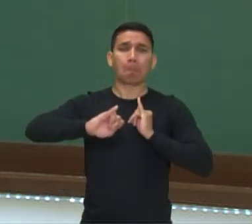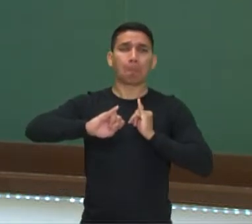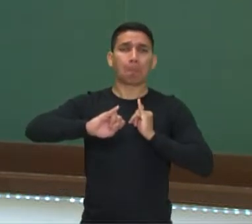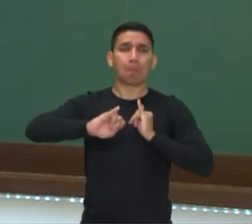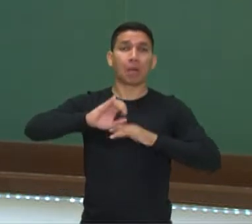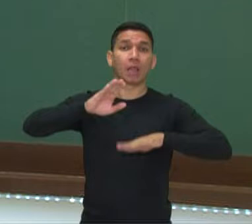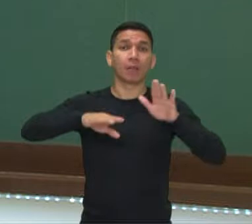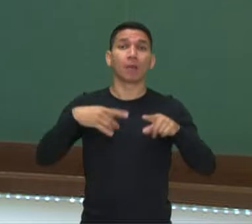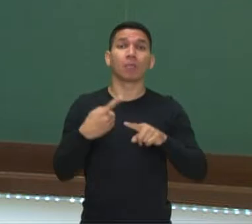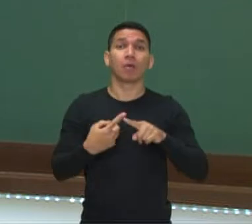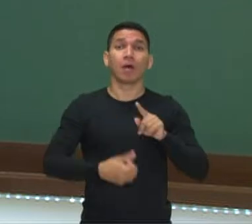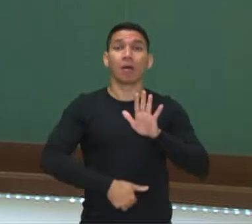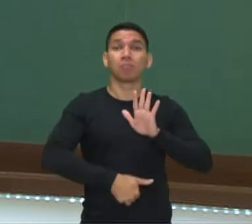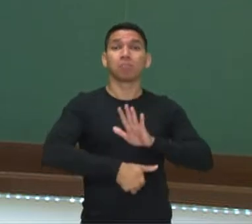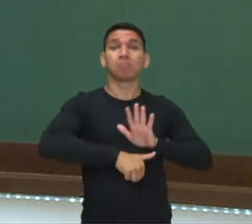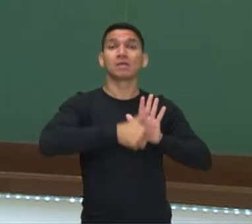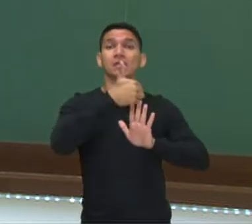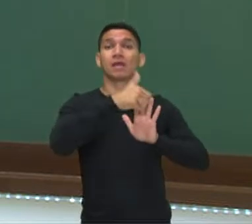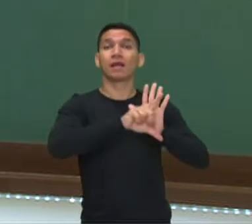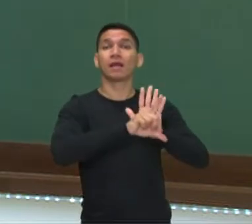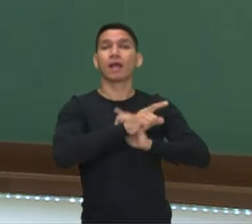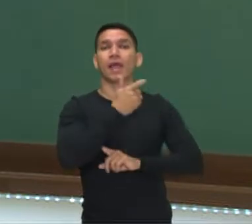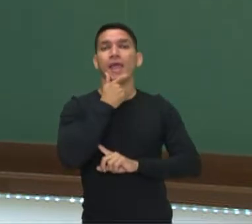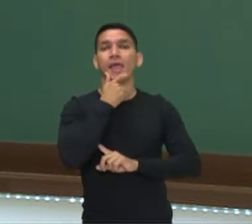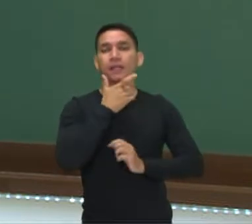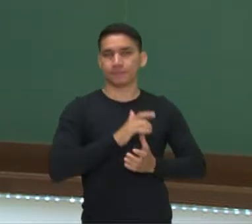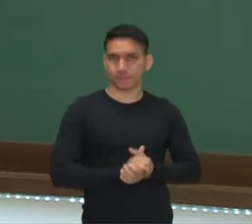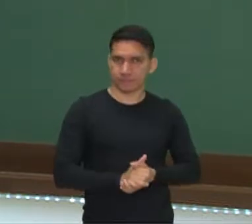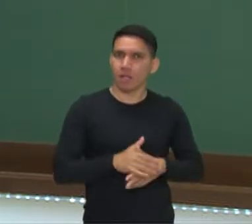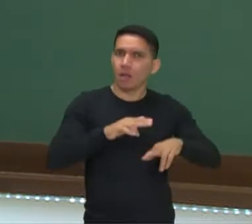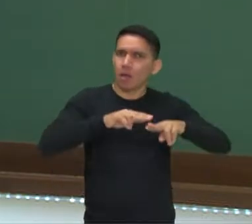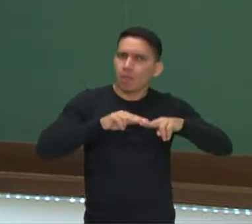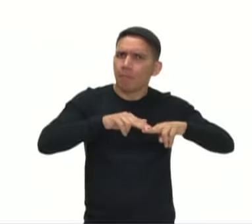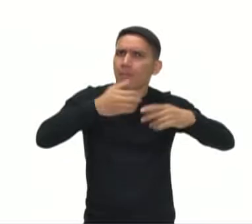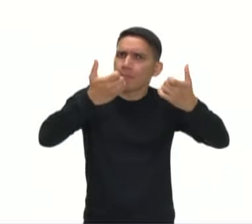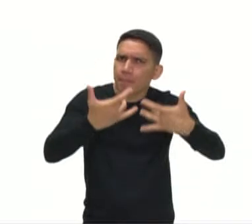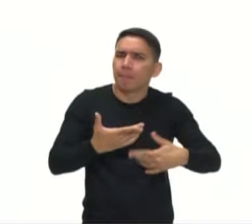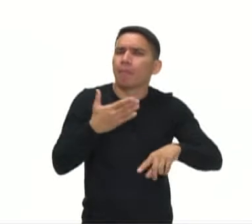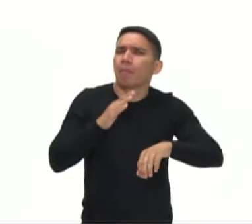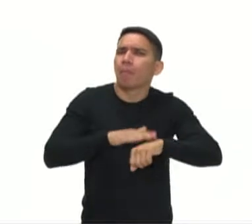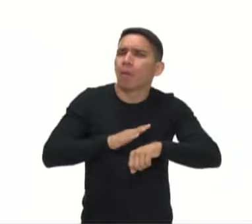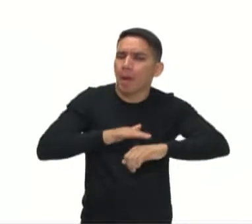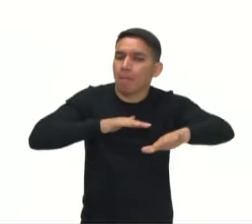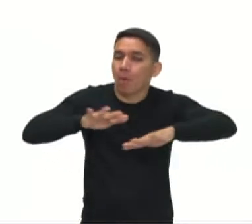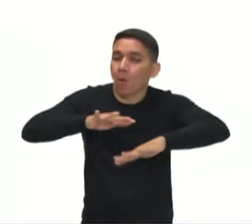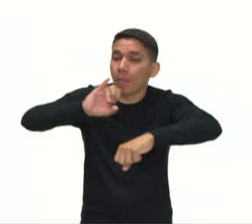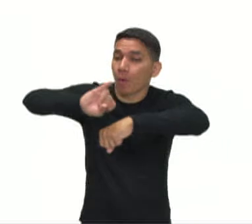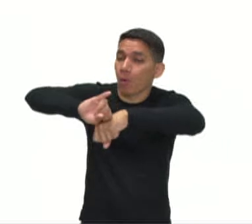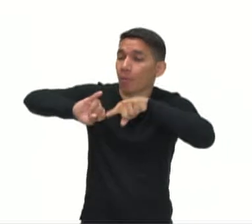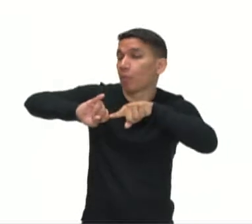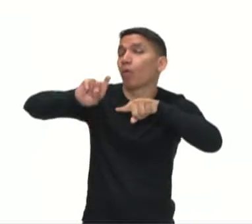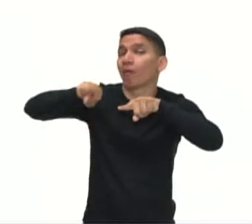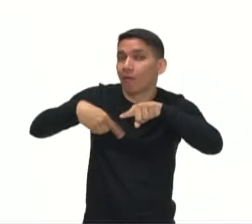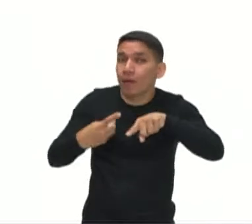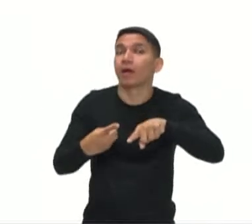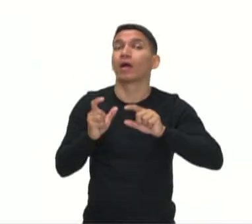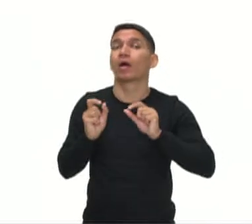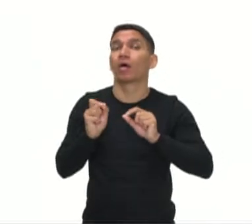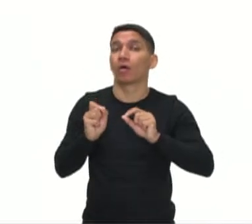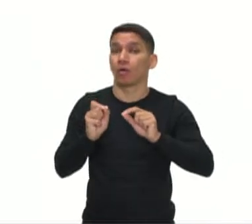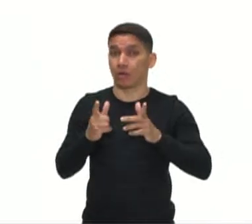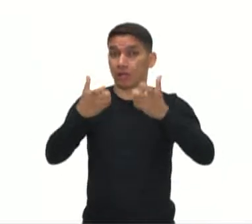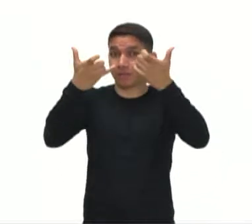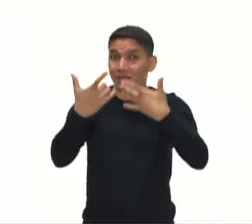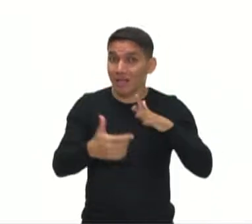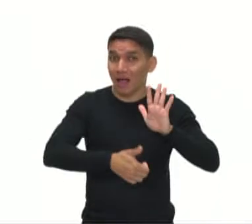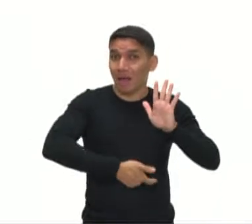é dado pela primeira lei de Newton, Então, quando eu falo em estado de repouso, o movimento de um corpo, eu estou dizendo que a primeira lei de Newton